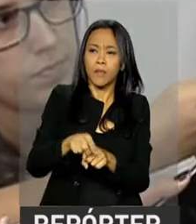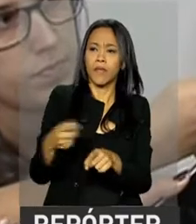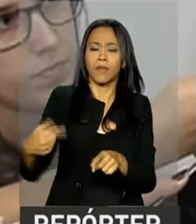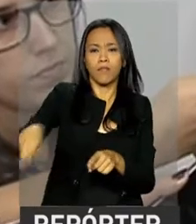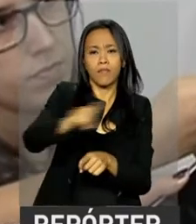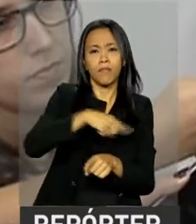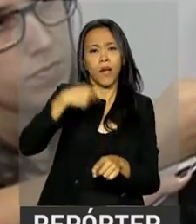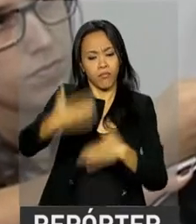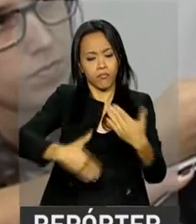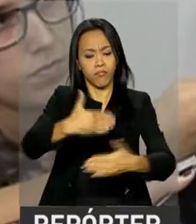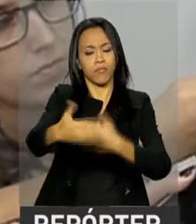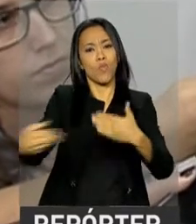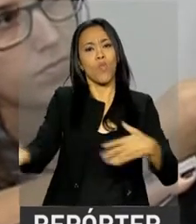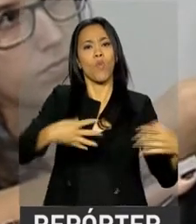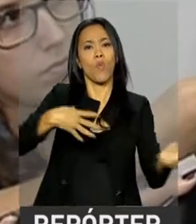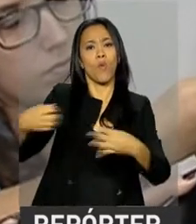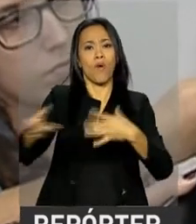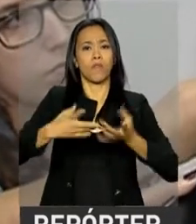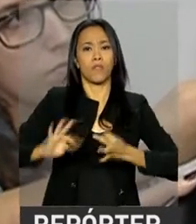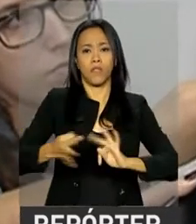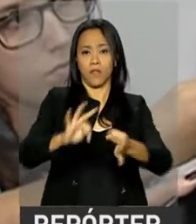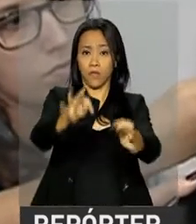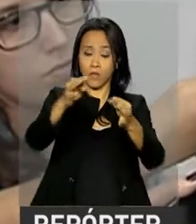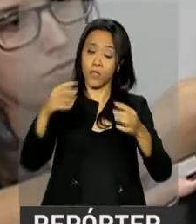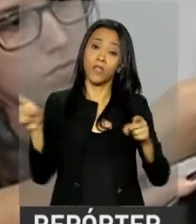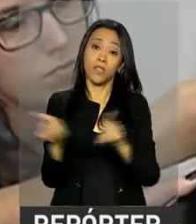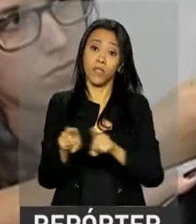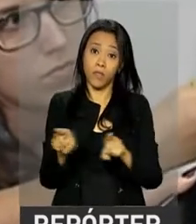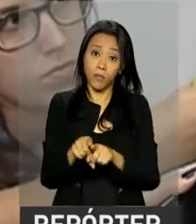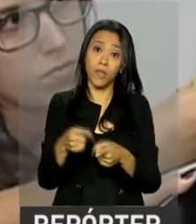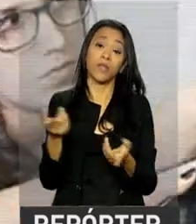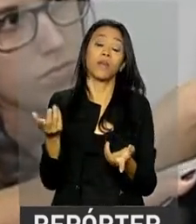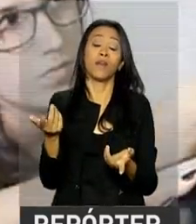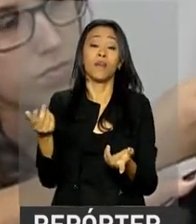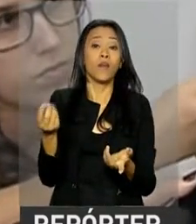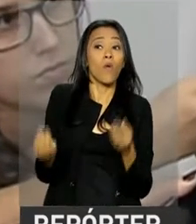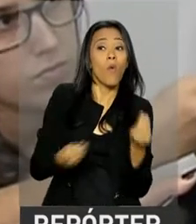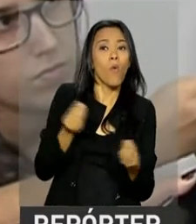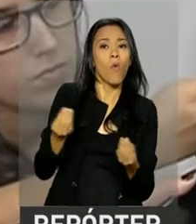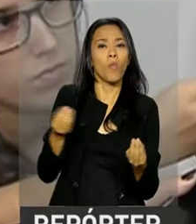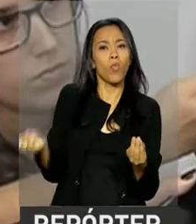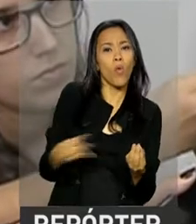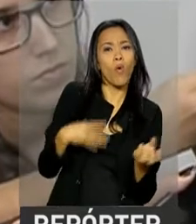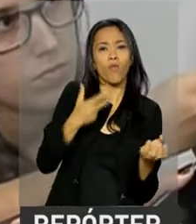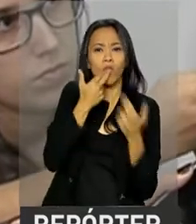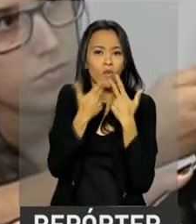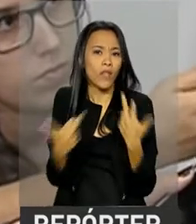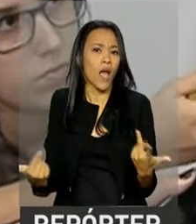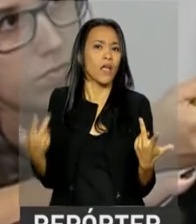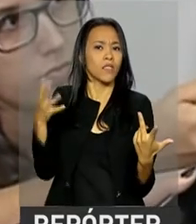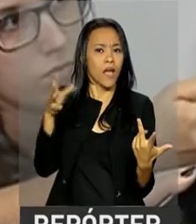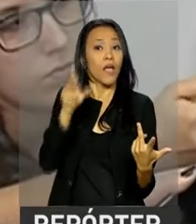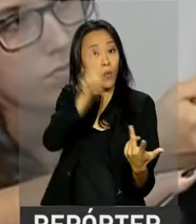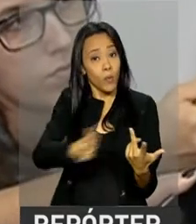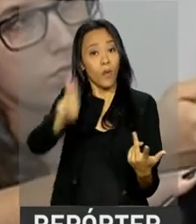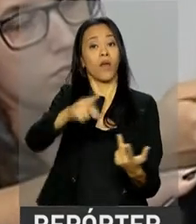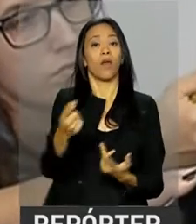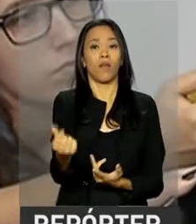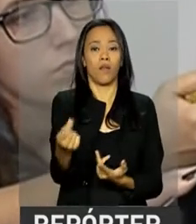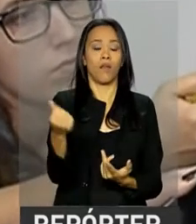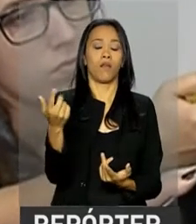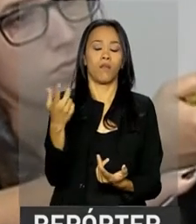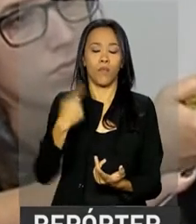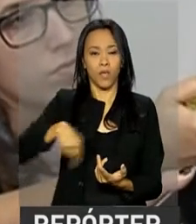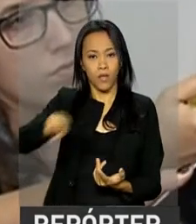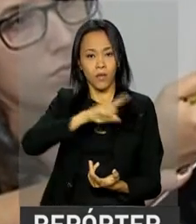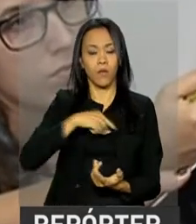do desenvolvimento de novas tecnologias, do acompanhamento de novas tecnologias em aplicação à saúde, o que nos permite ter